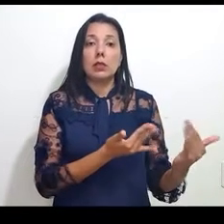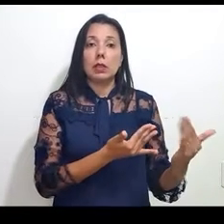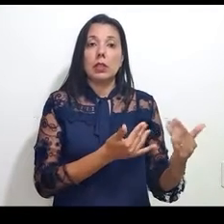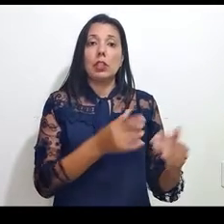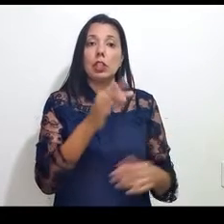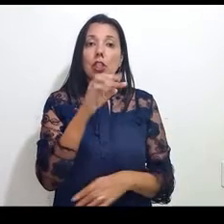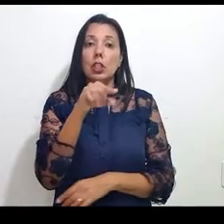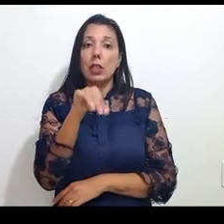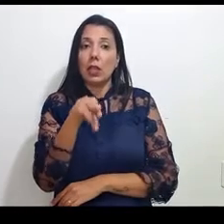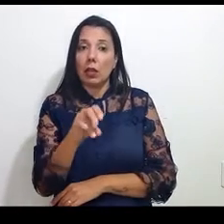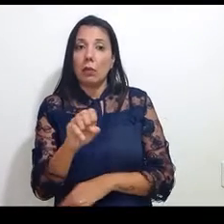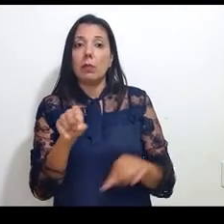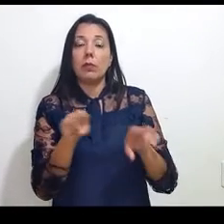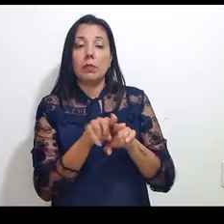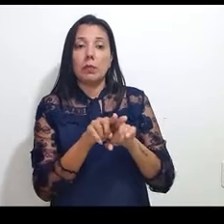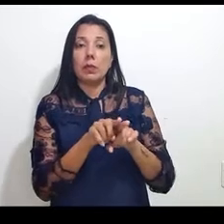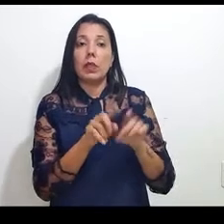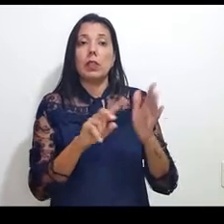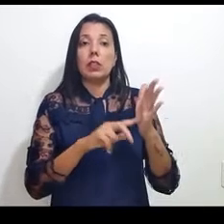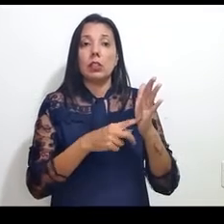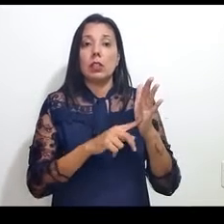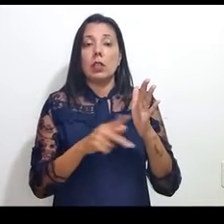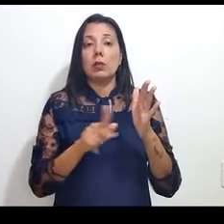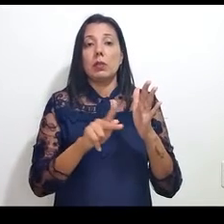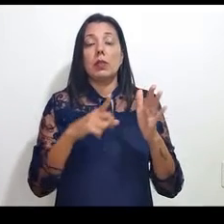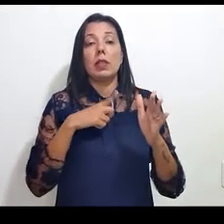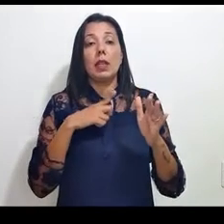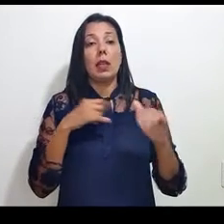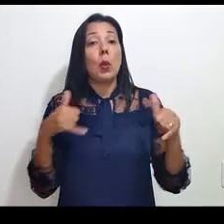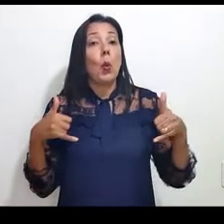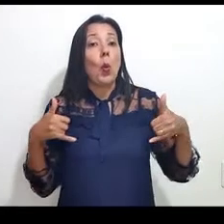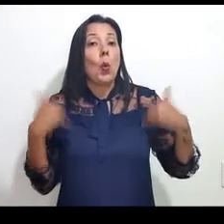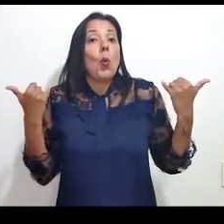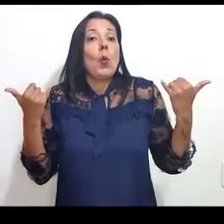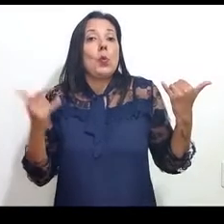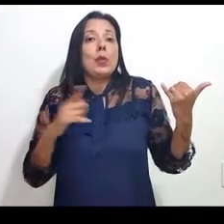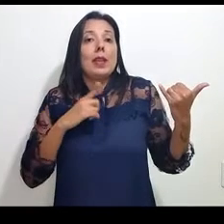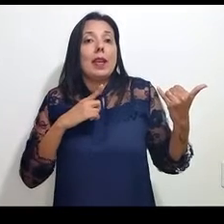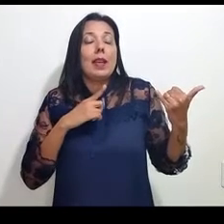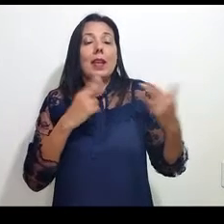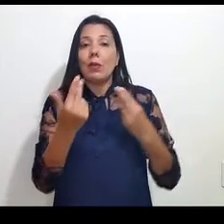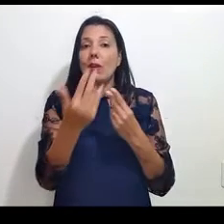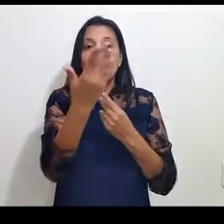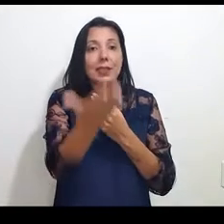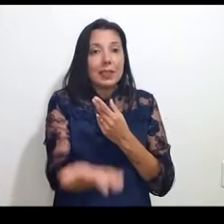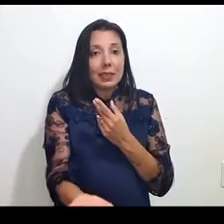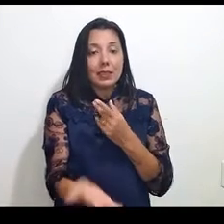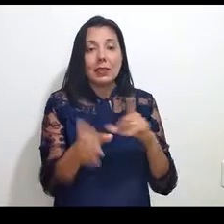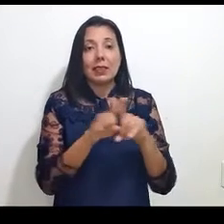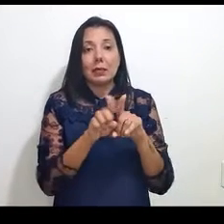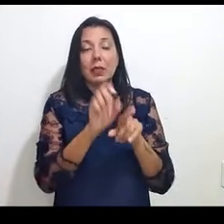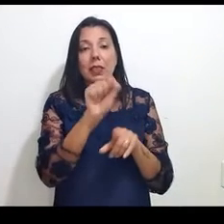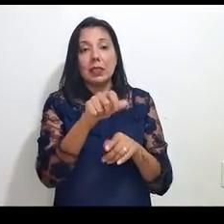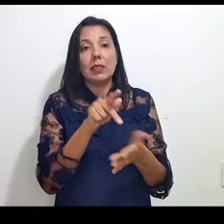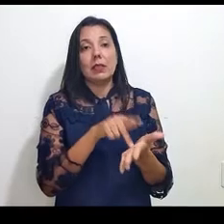para as professoras e a sociedade que está em casa, os orientadores e as orientadoras, de receber esse